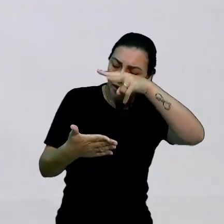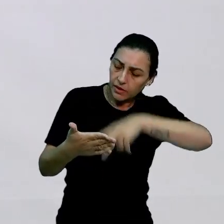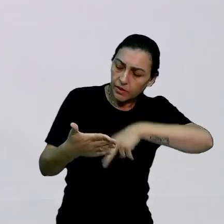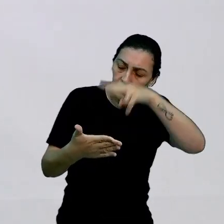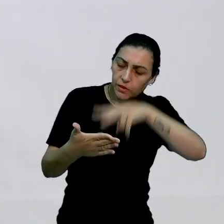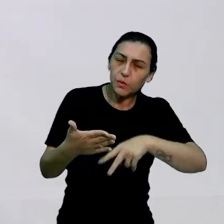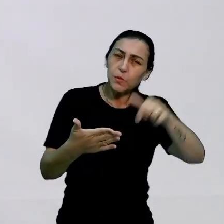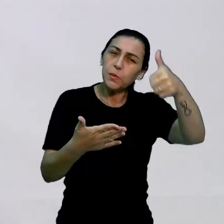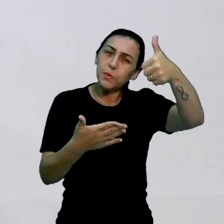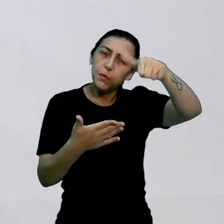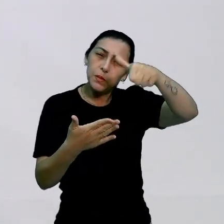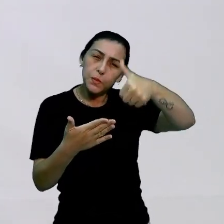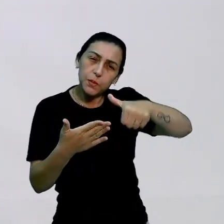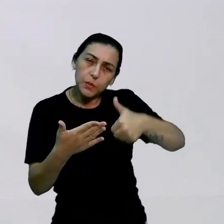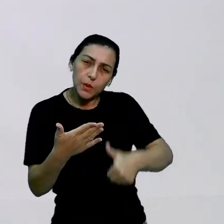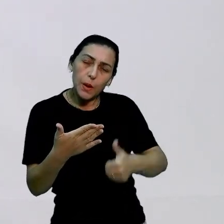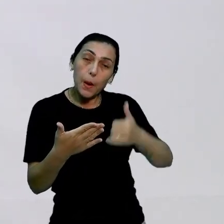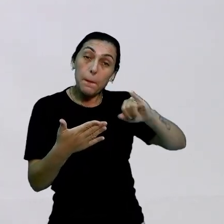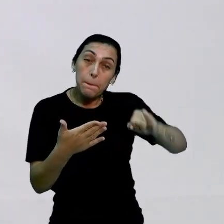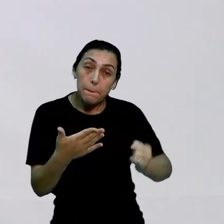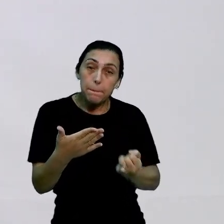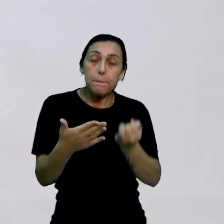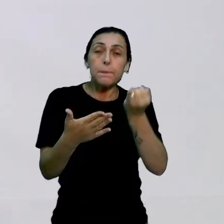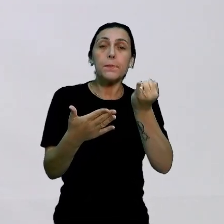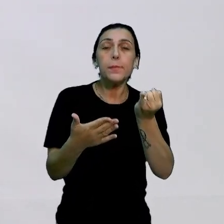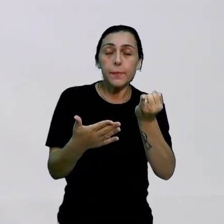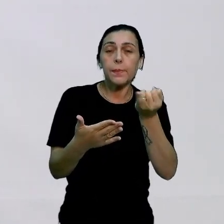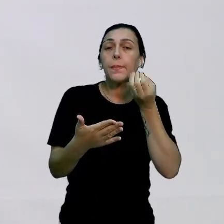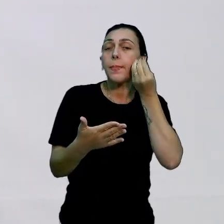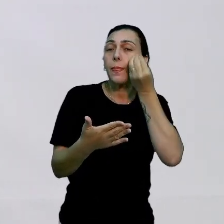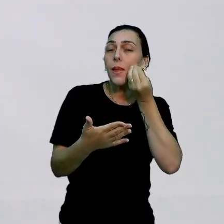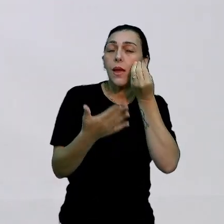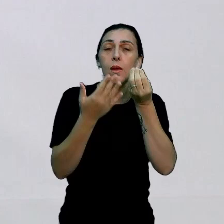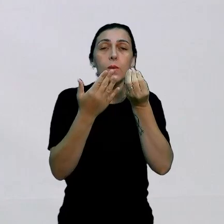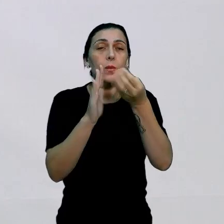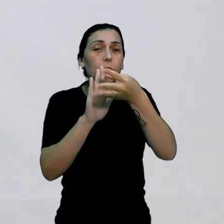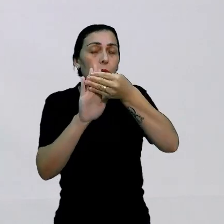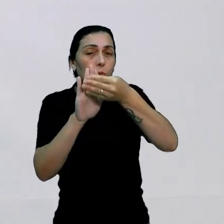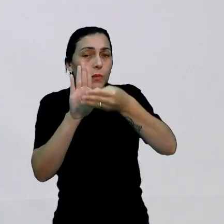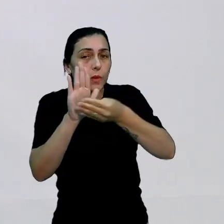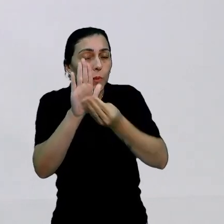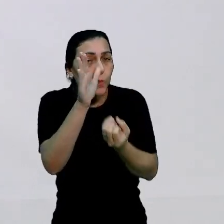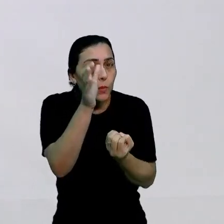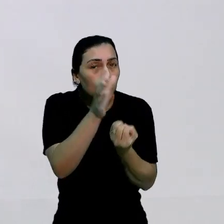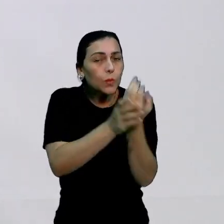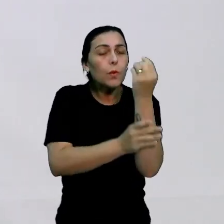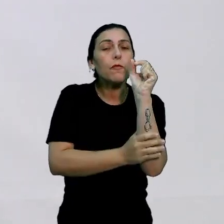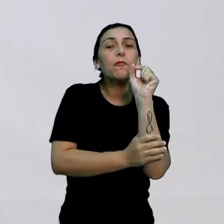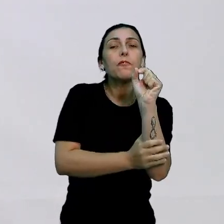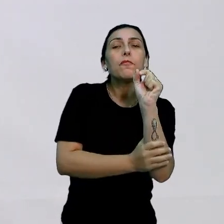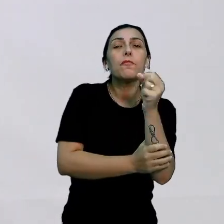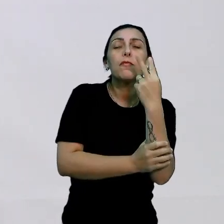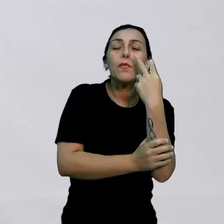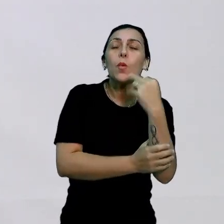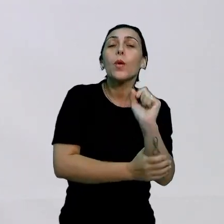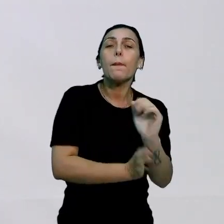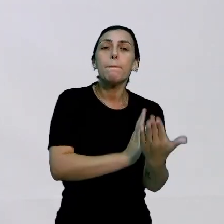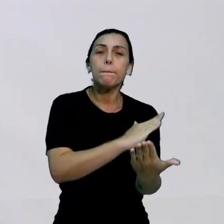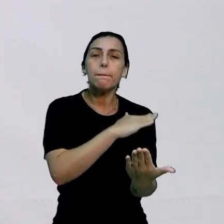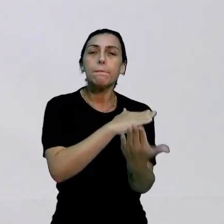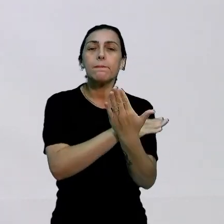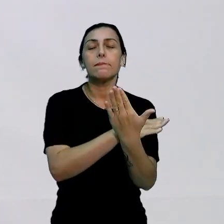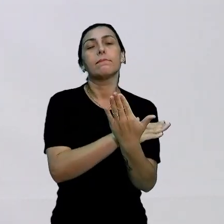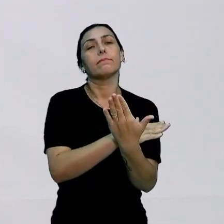né, desfrutar ali, usufruir, deixar ali os conteúdos surgirem e ver o que eles podem lhe ajudar, né,